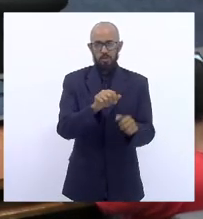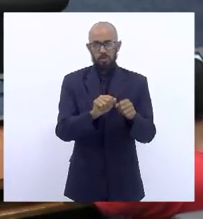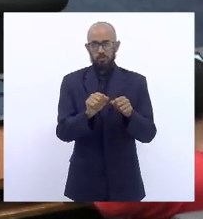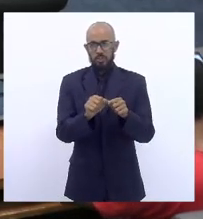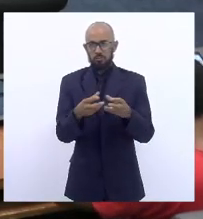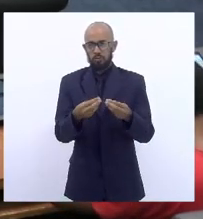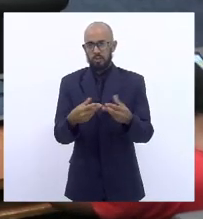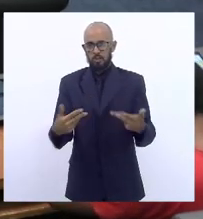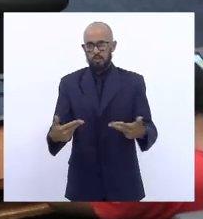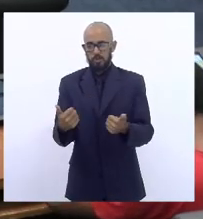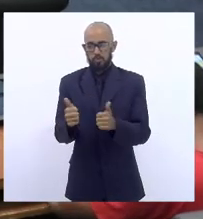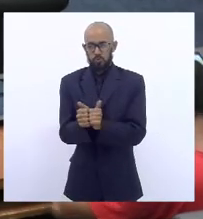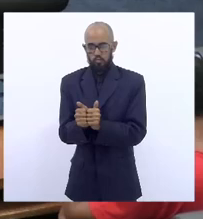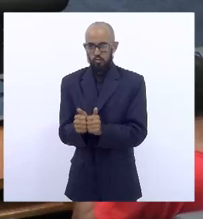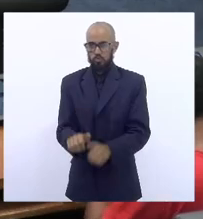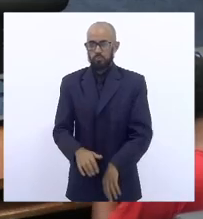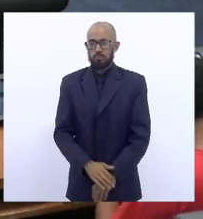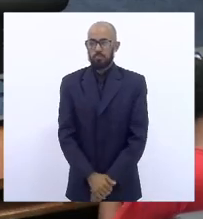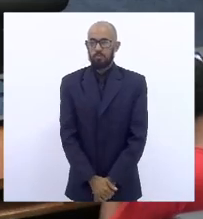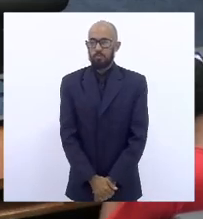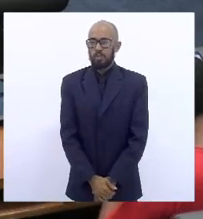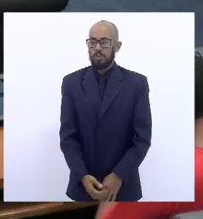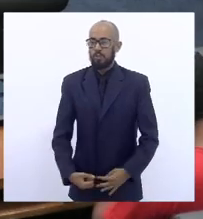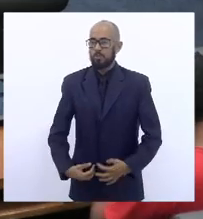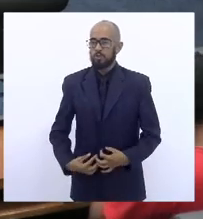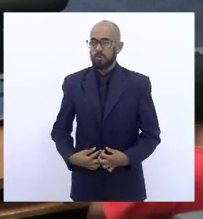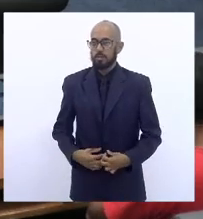juntos. Por favor.